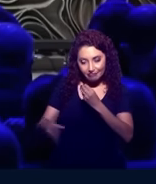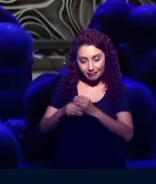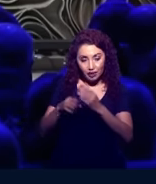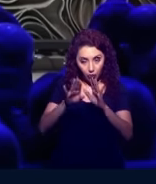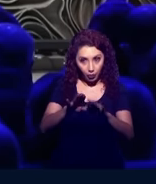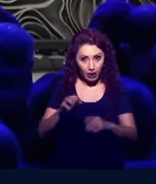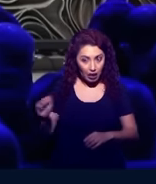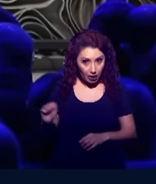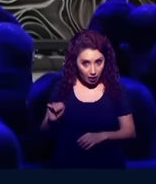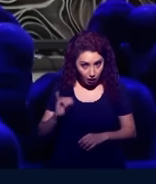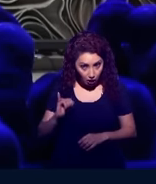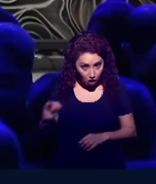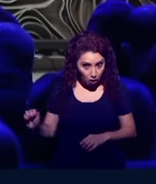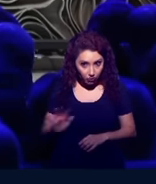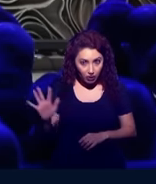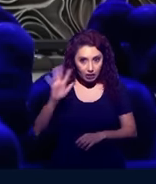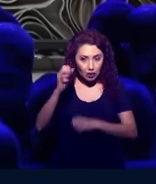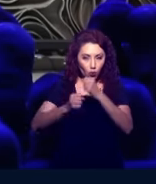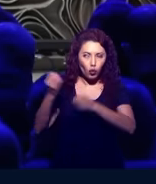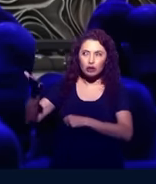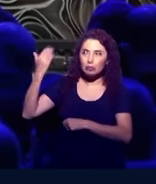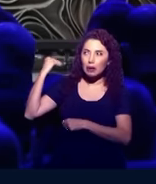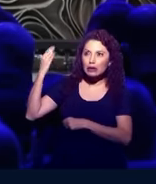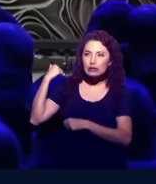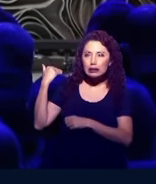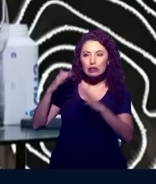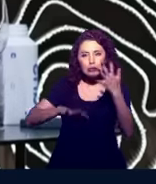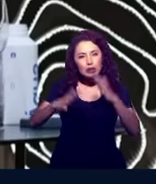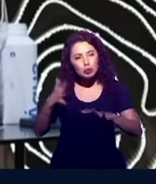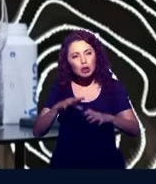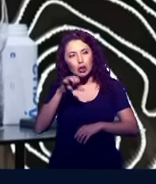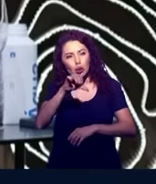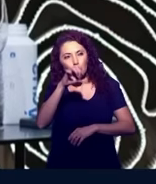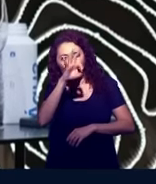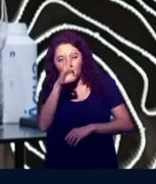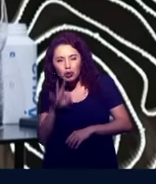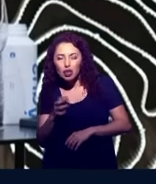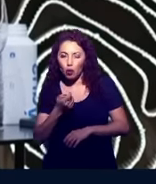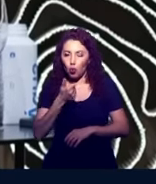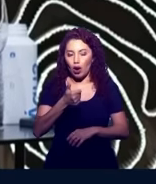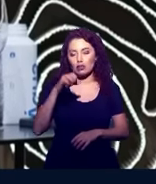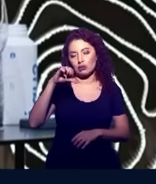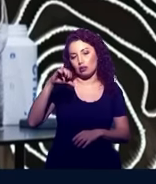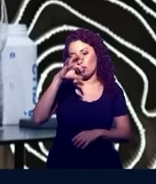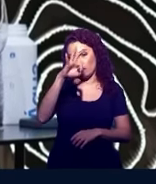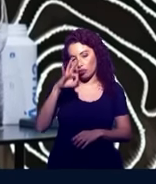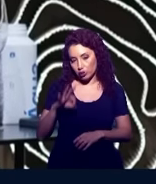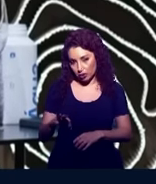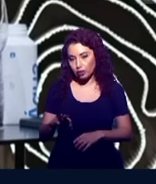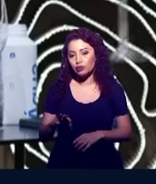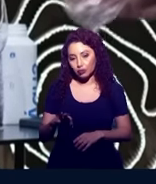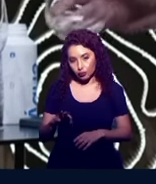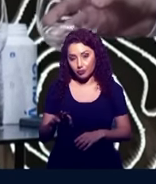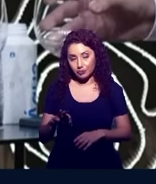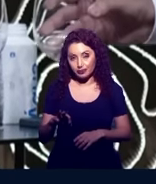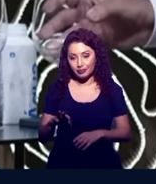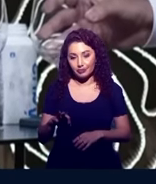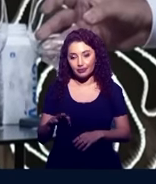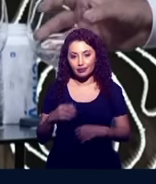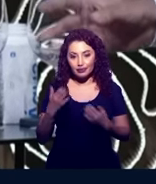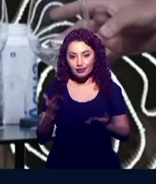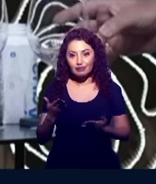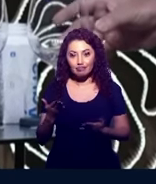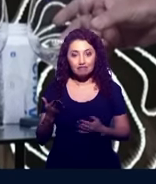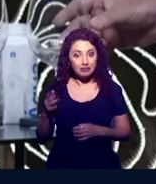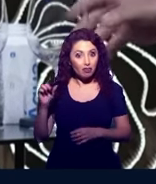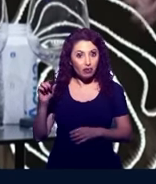passado que como você falou tava rodando na casa de 9% perto dos 99% ela tava artificialmente